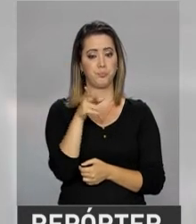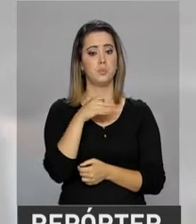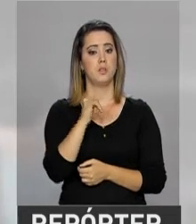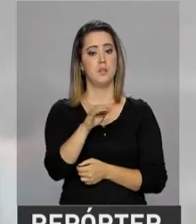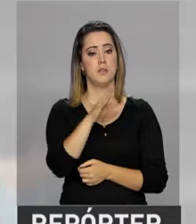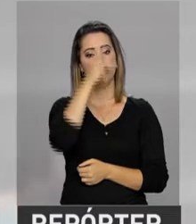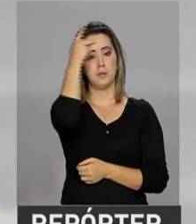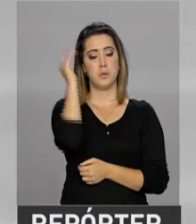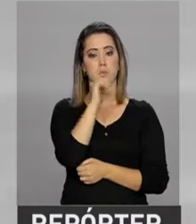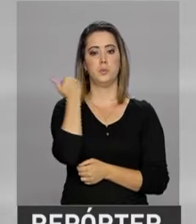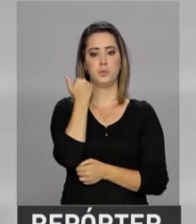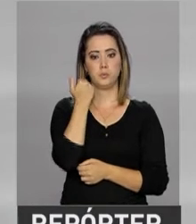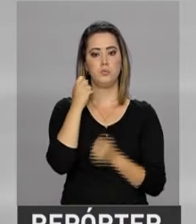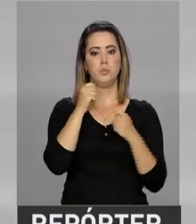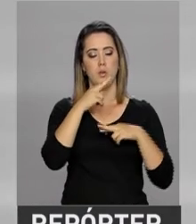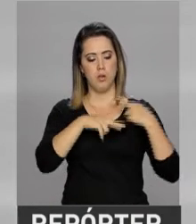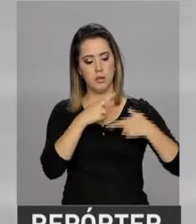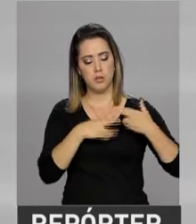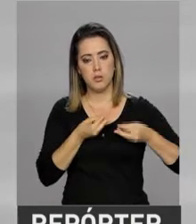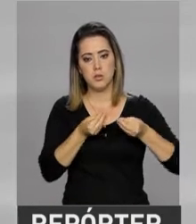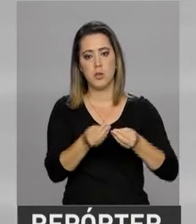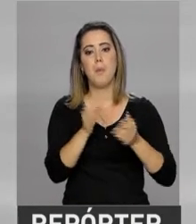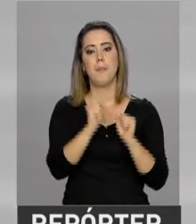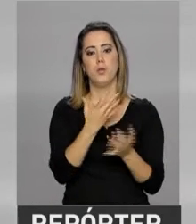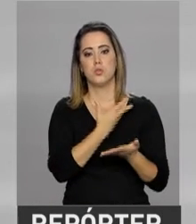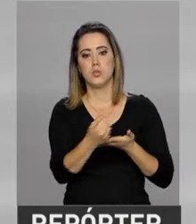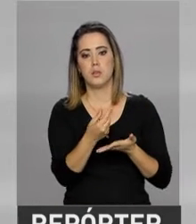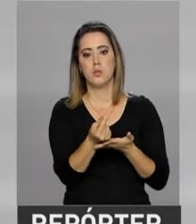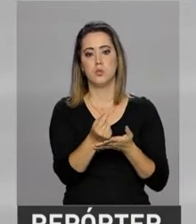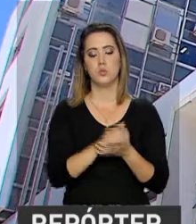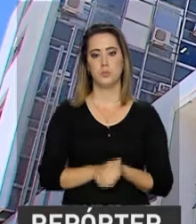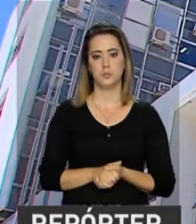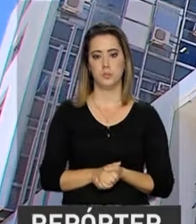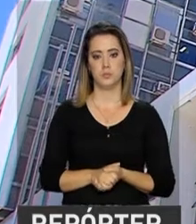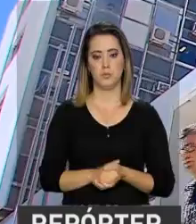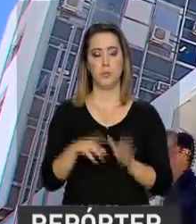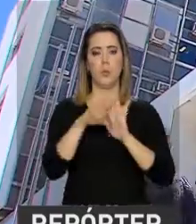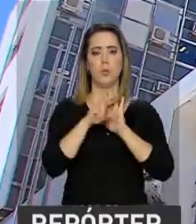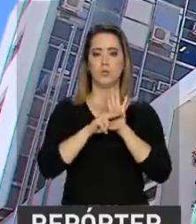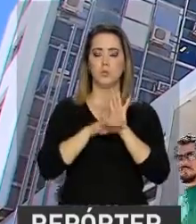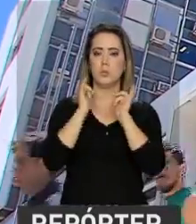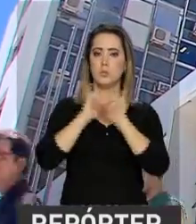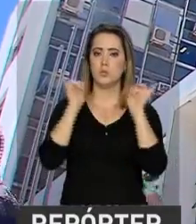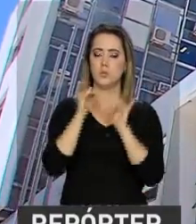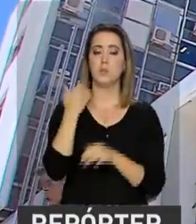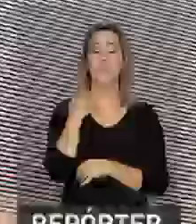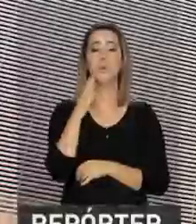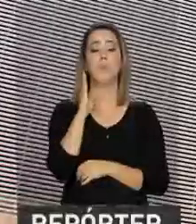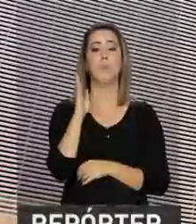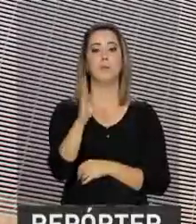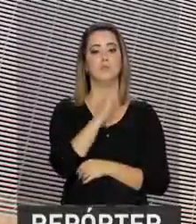morte do titular da conta independente de cônjuges também podem ter direito ao benefício o cronograma vai ser divulgado pelo banco do brasil